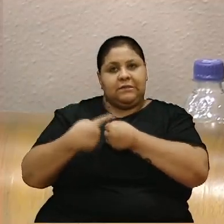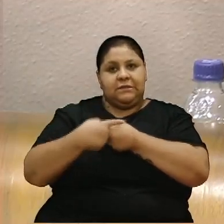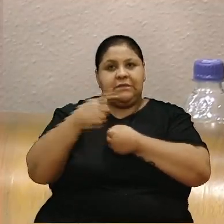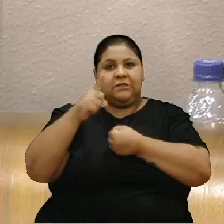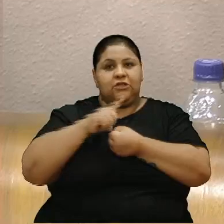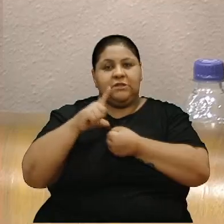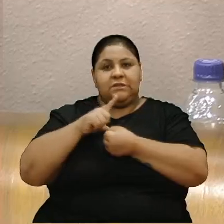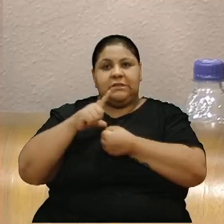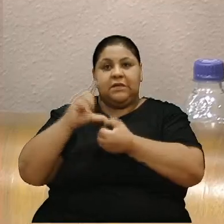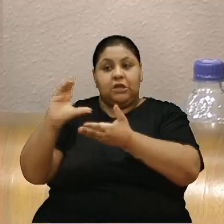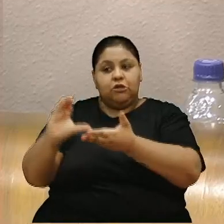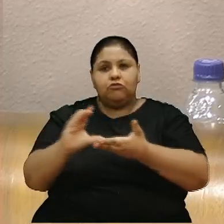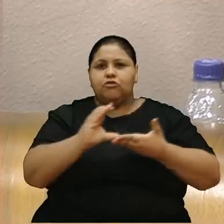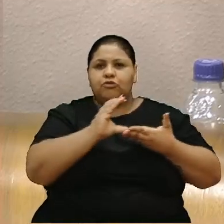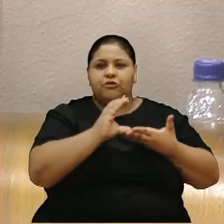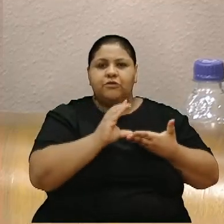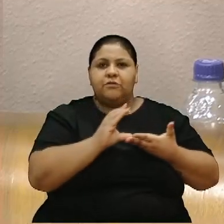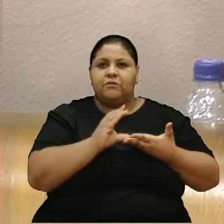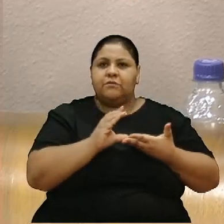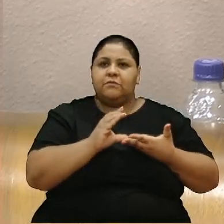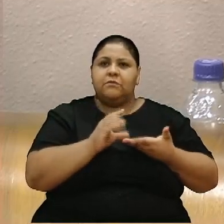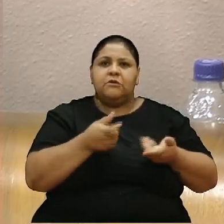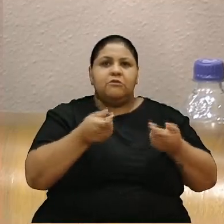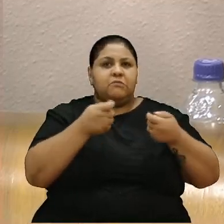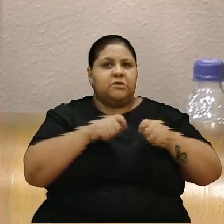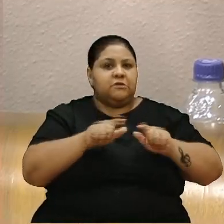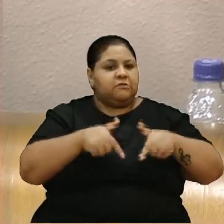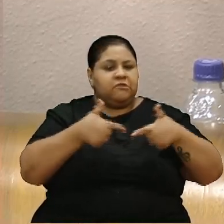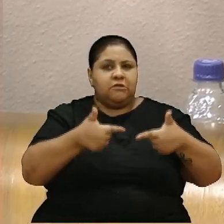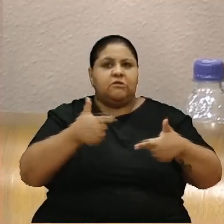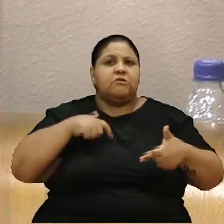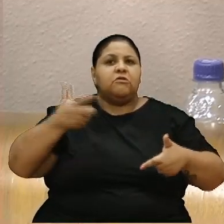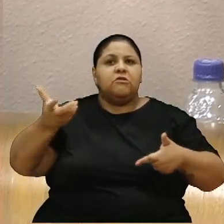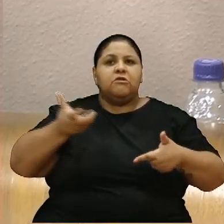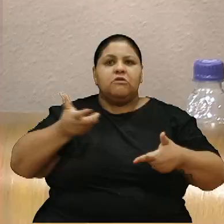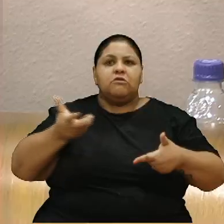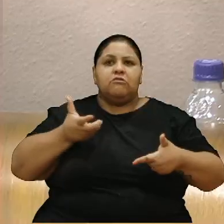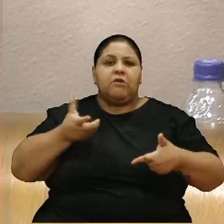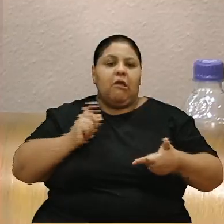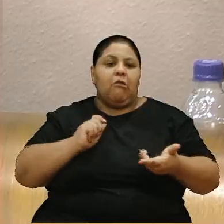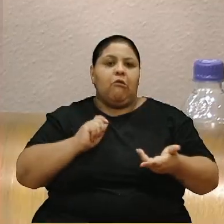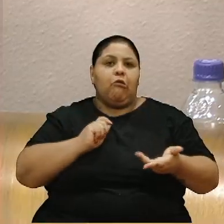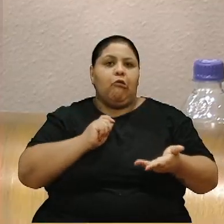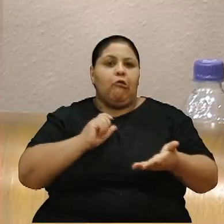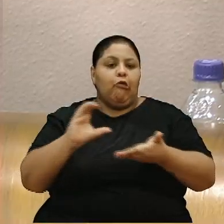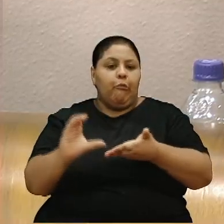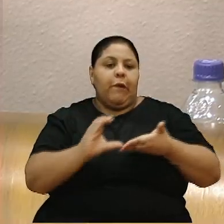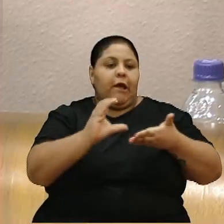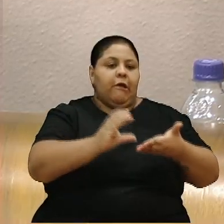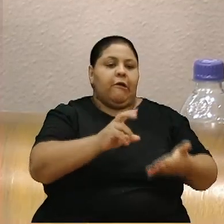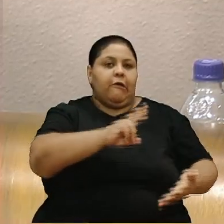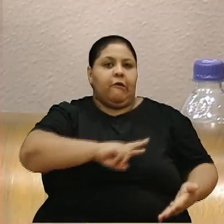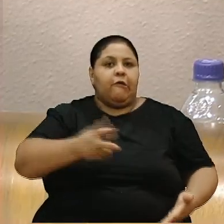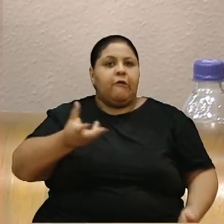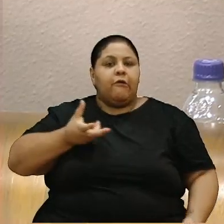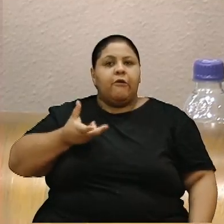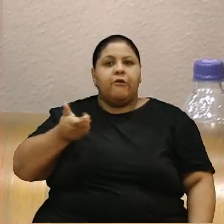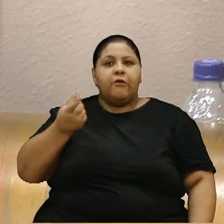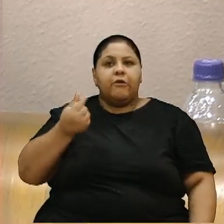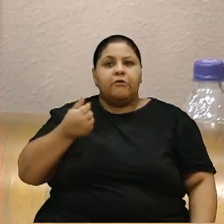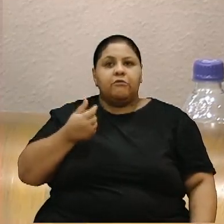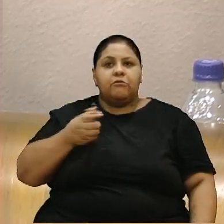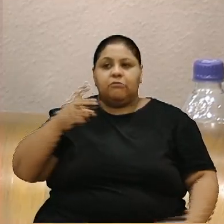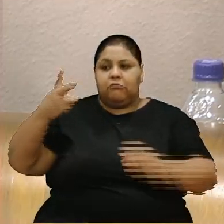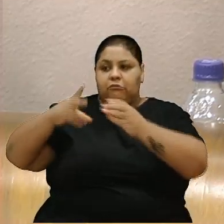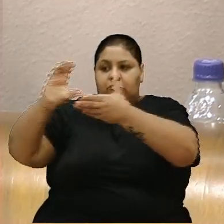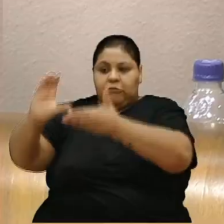subsídio, o subsídio deve servir para alguma coisa. Eu não quero alimentar o lucro da Visat. Eu quero que o dinheiro repassado pela Câmara